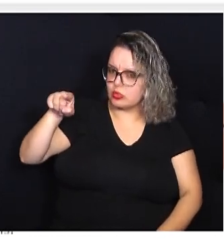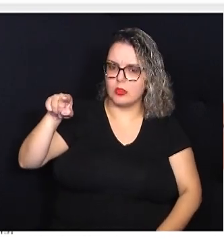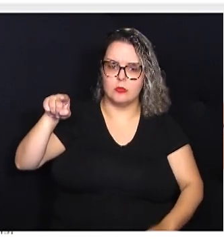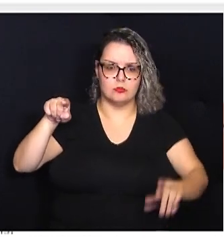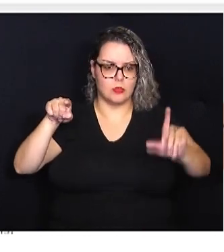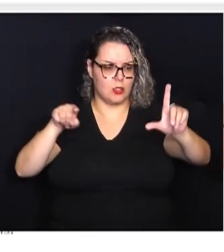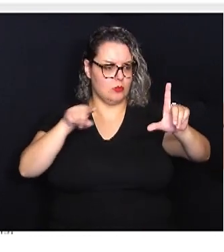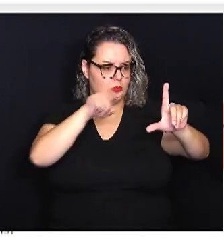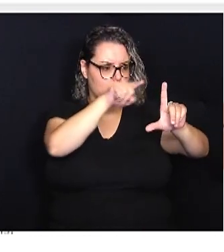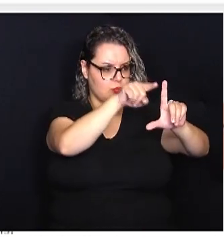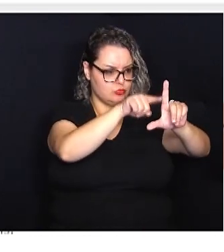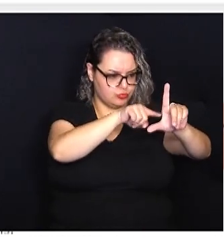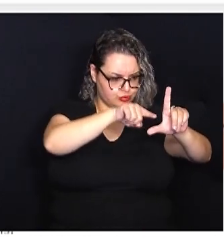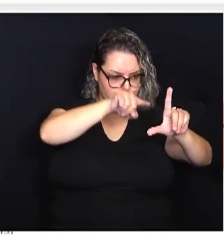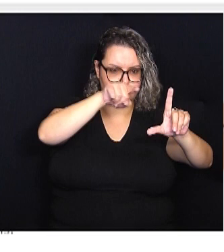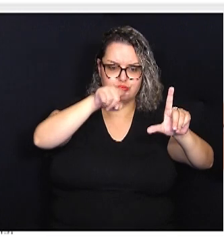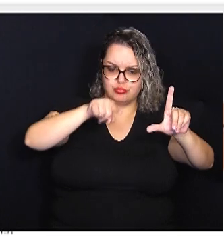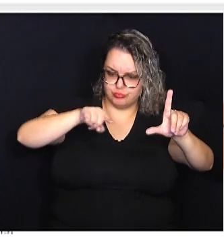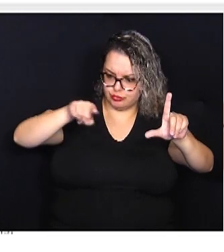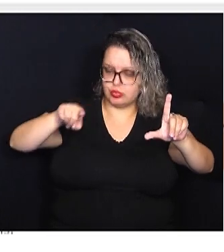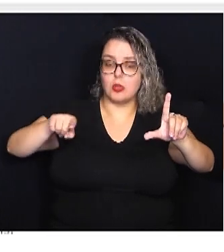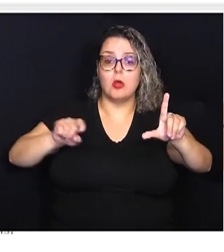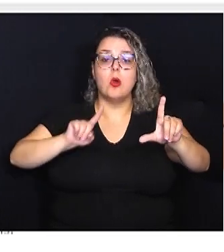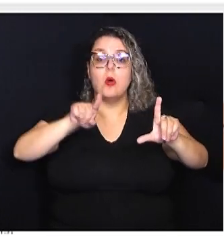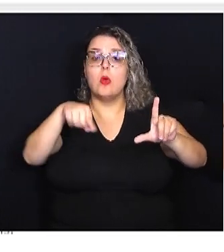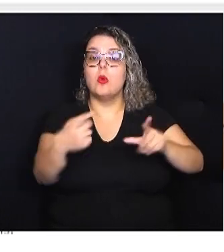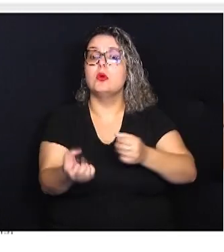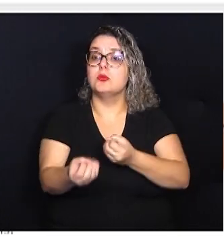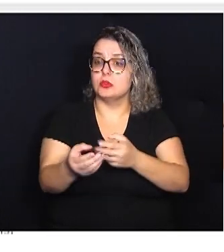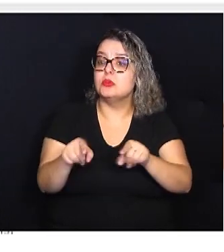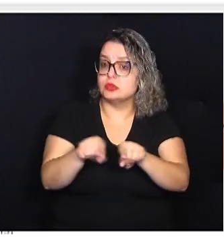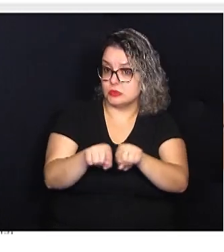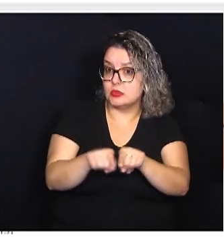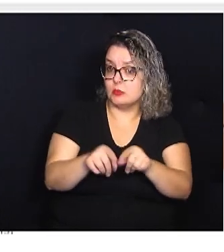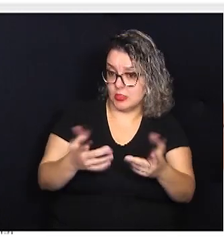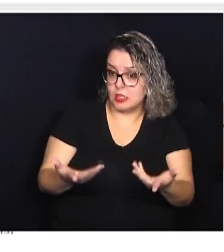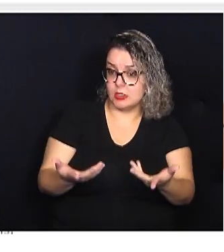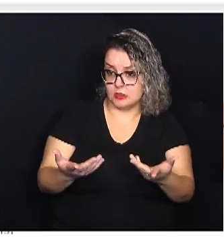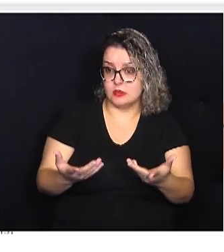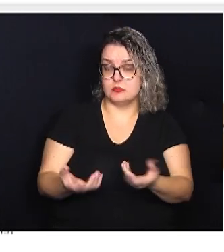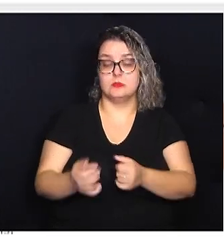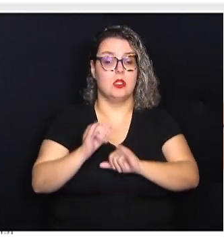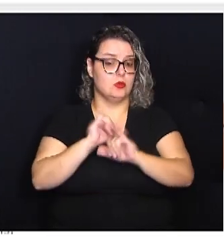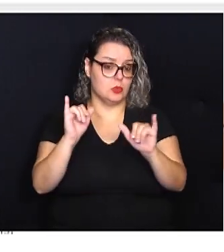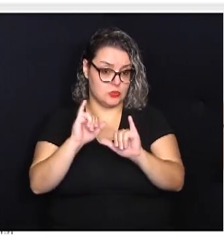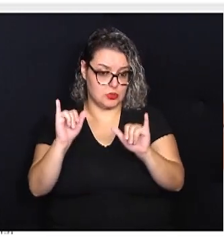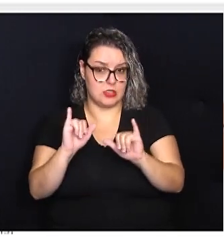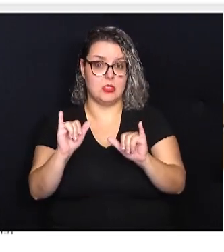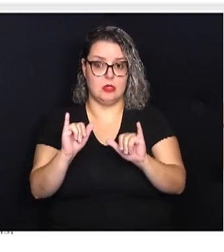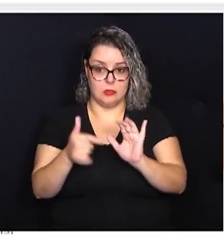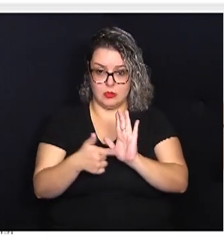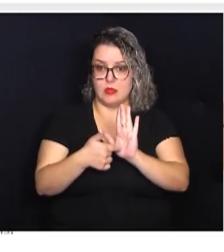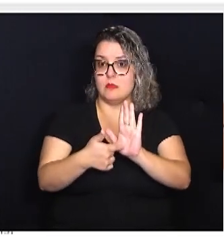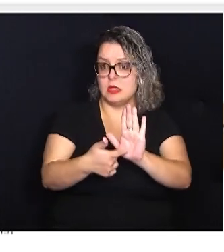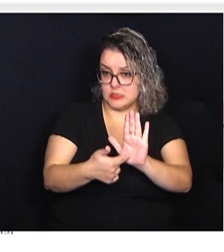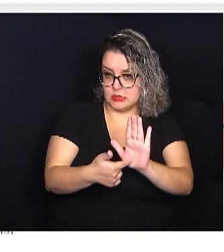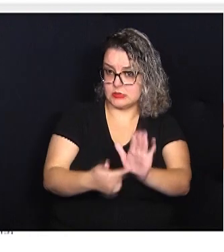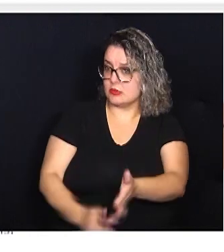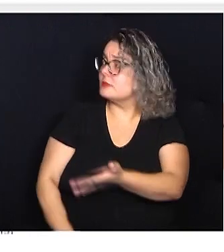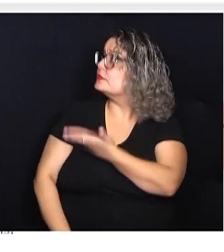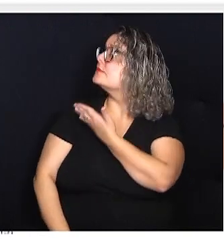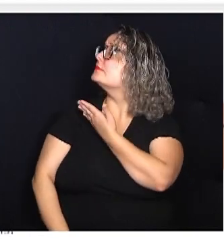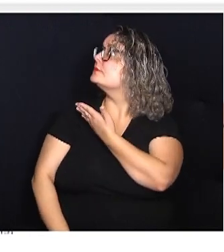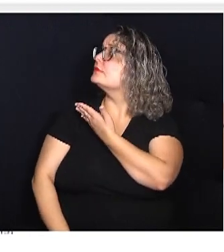centro de saúde, eu consigo abrir outras informações, inclusive, além da notificação que ele apresenta. Então, é para